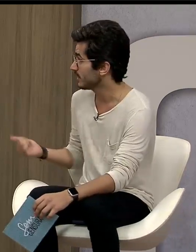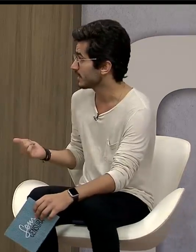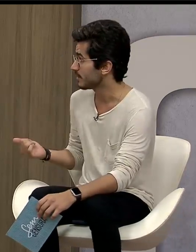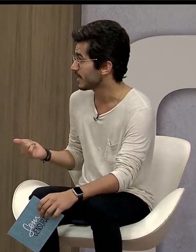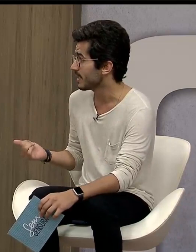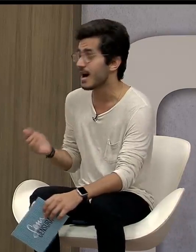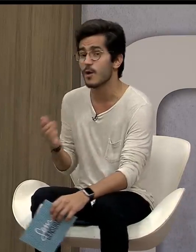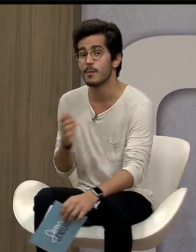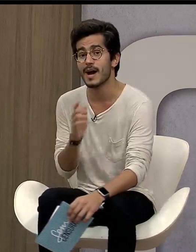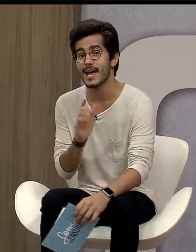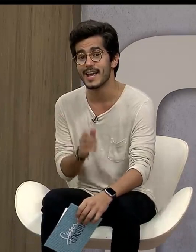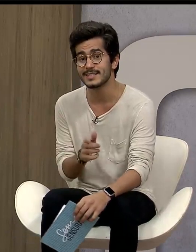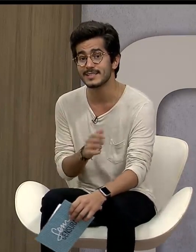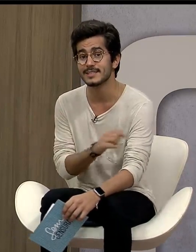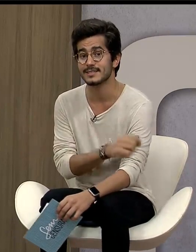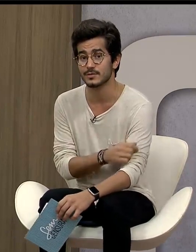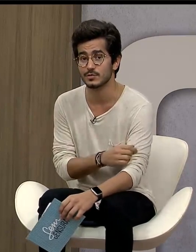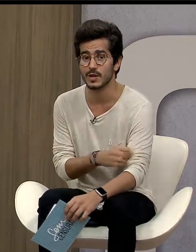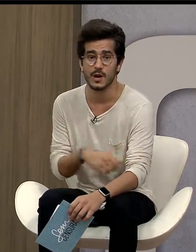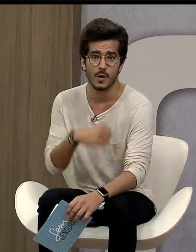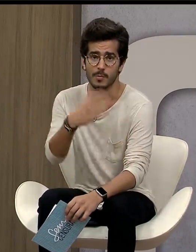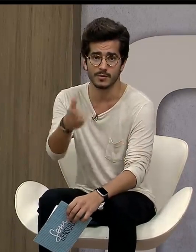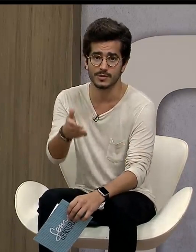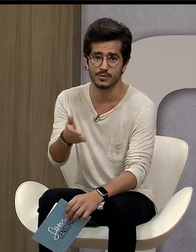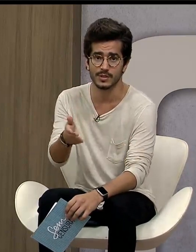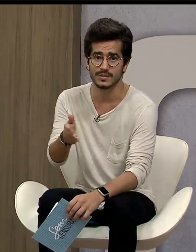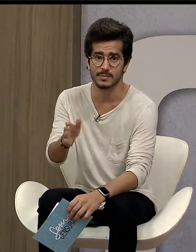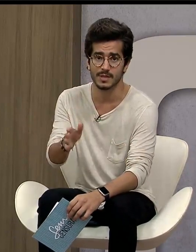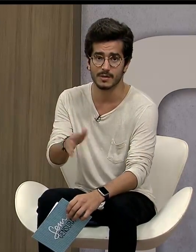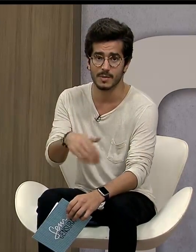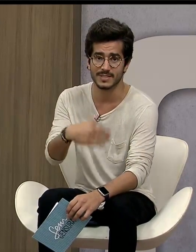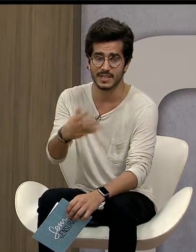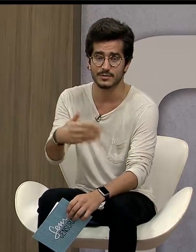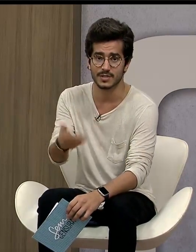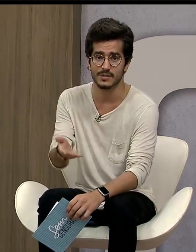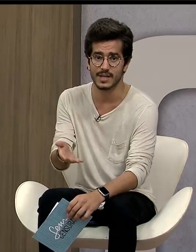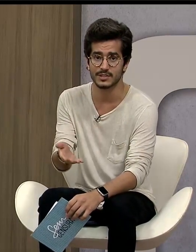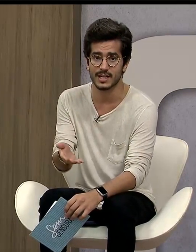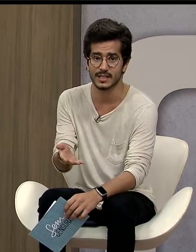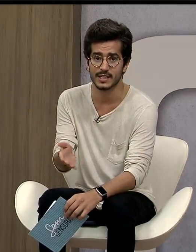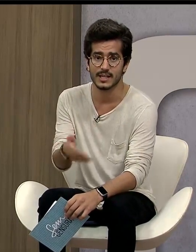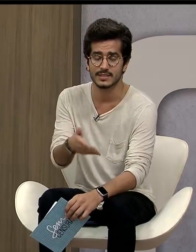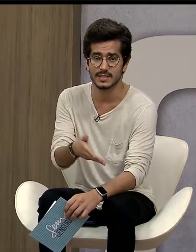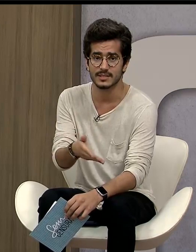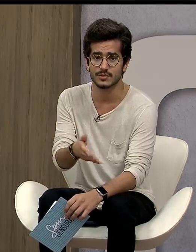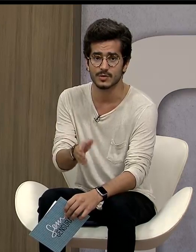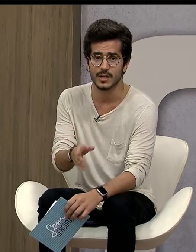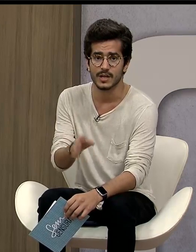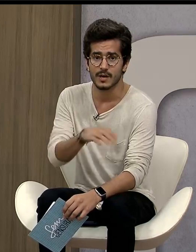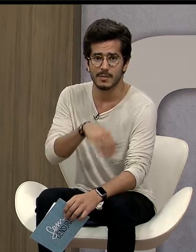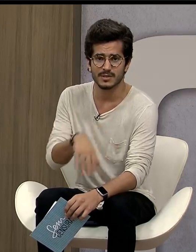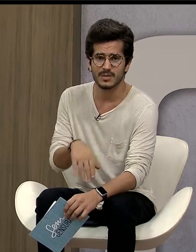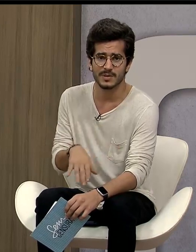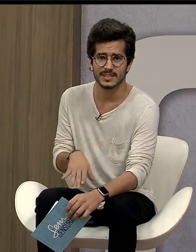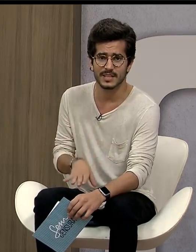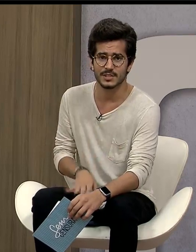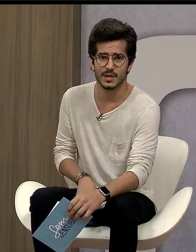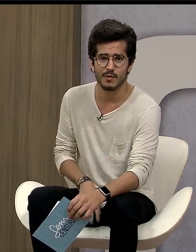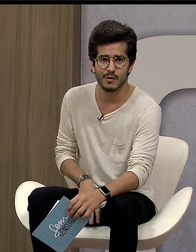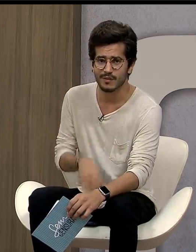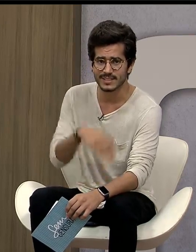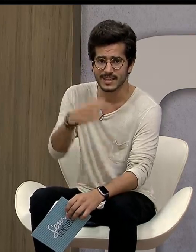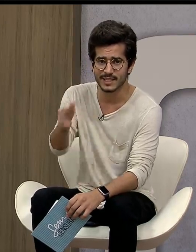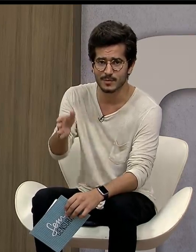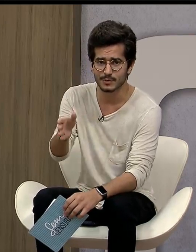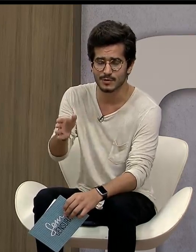Twitter também, arroba scensura, ou pelo seu Twitter você manda uma mensagem usando a hashtag semcensura. Manda sua mensagem,